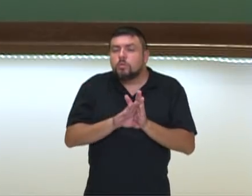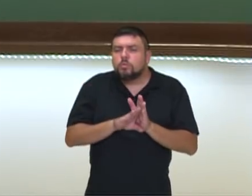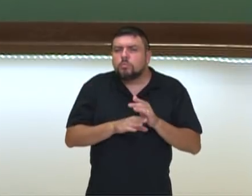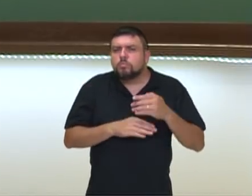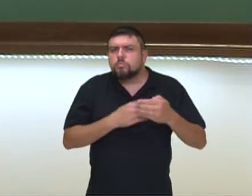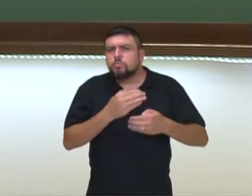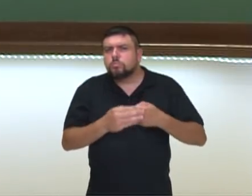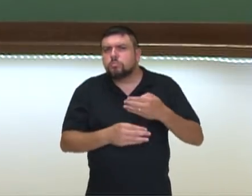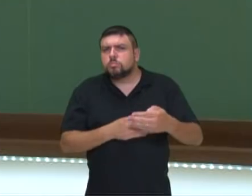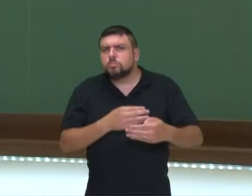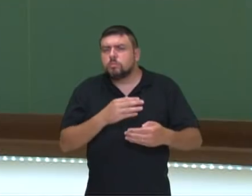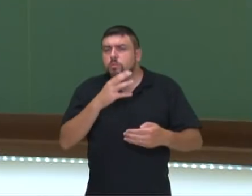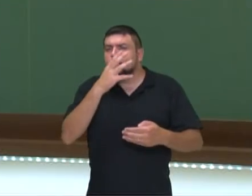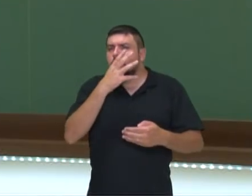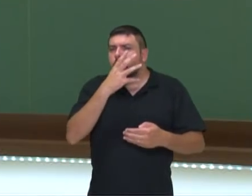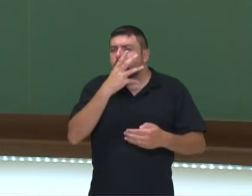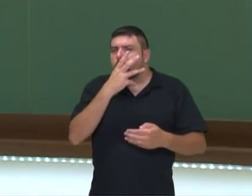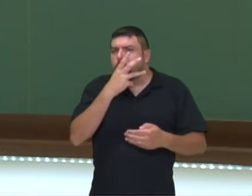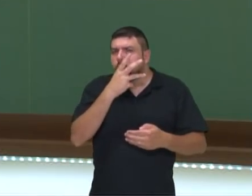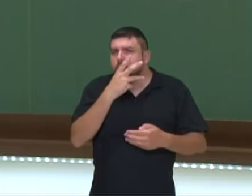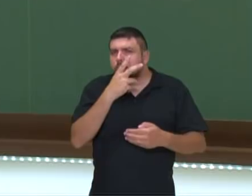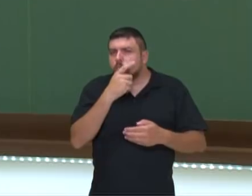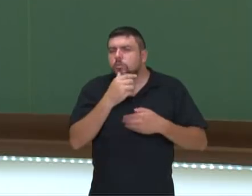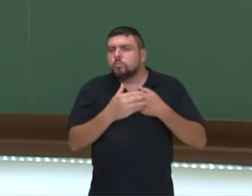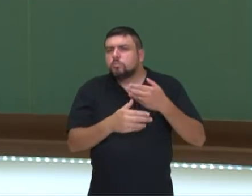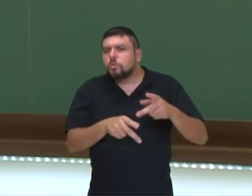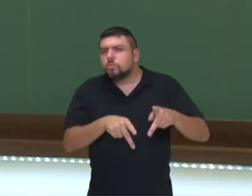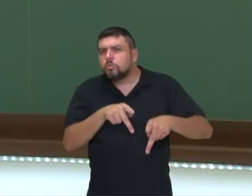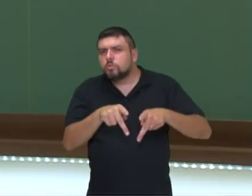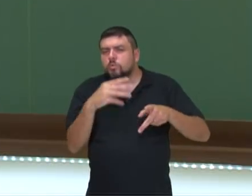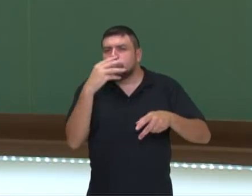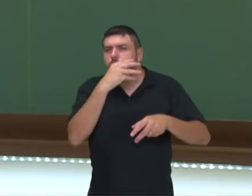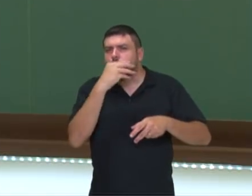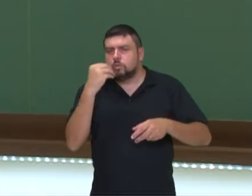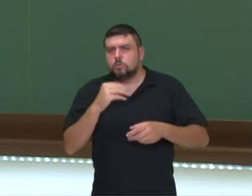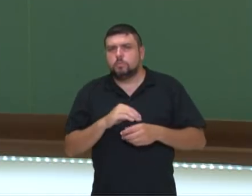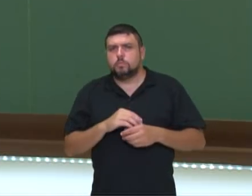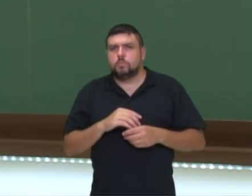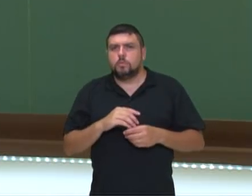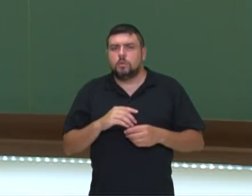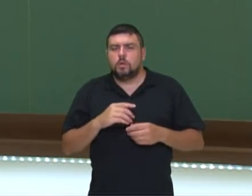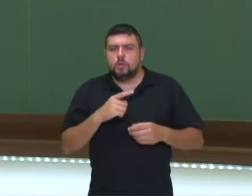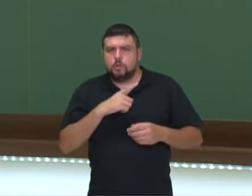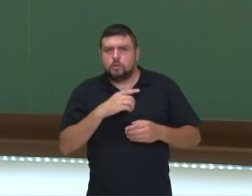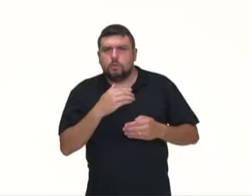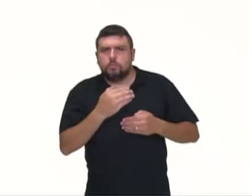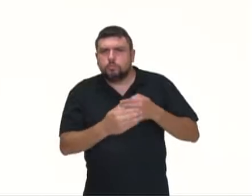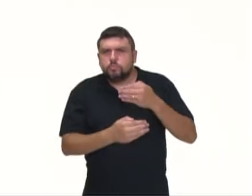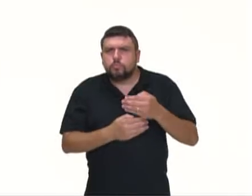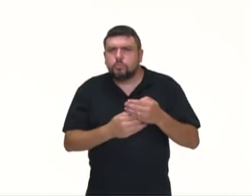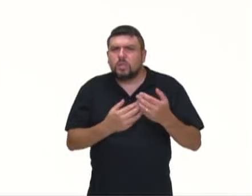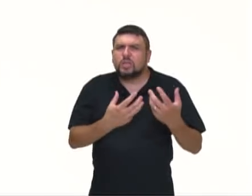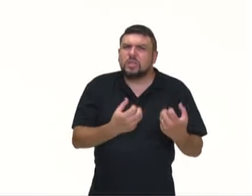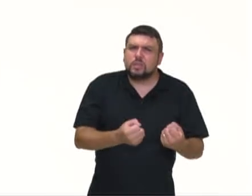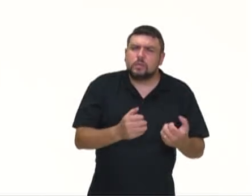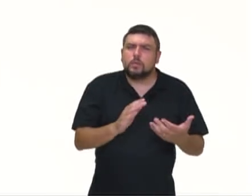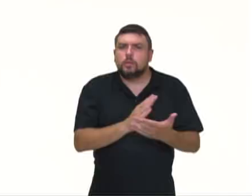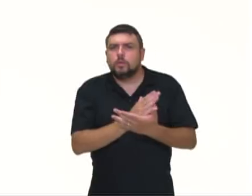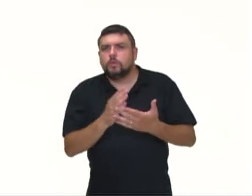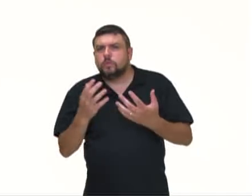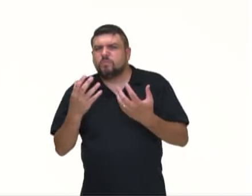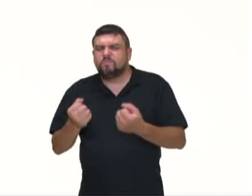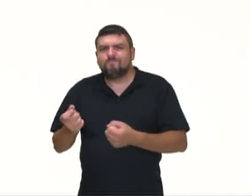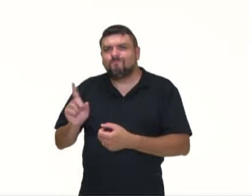popular. E nesse período, ele então passou por períodos de mais ou menos aceitação, sendo conduzido ao